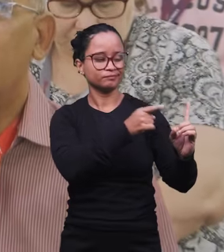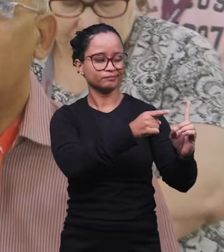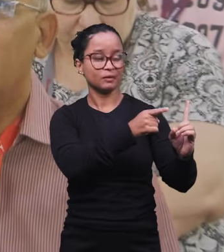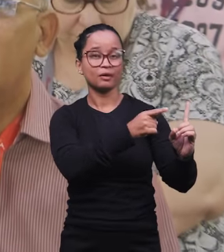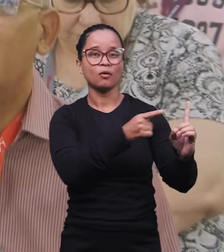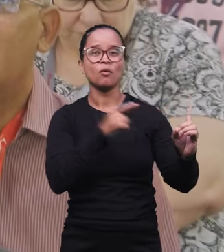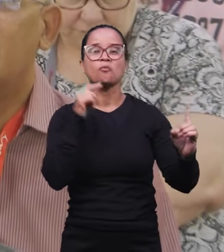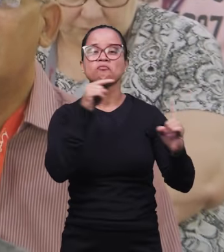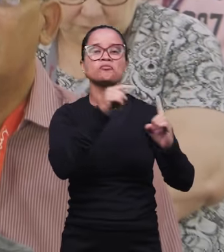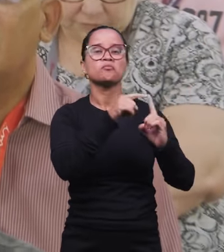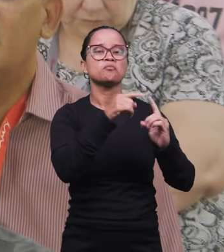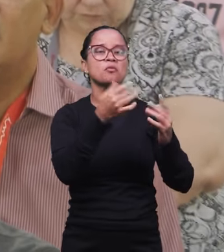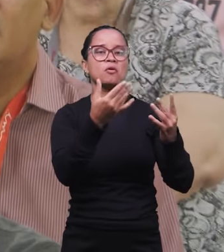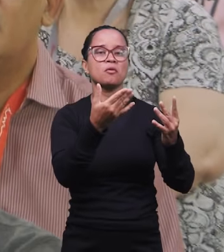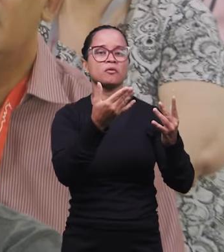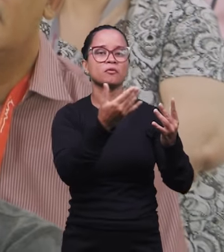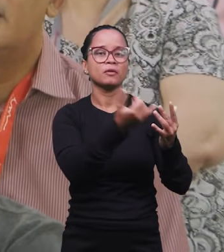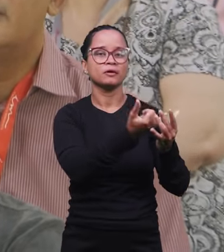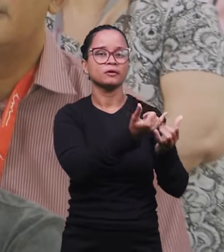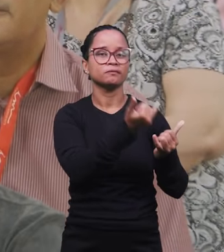o perdão.